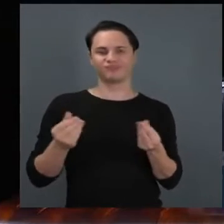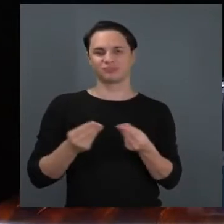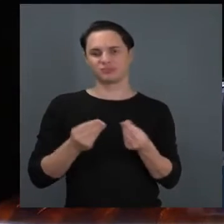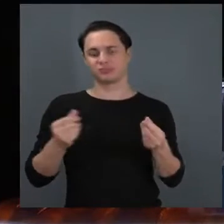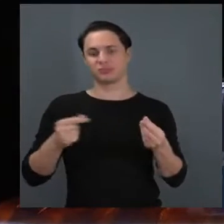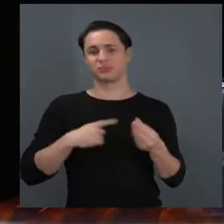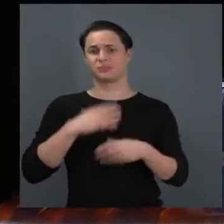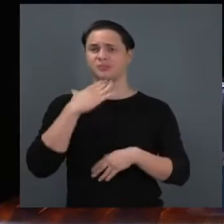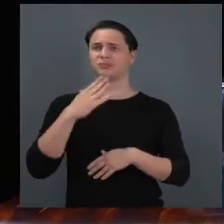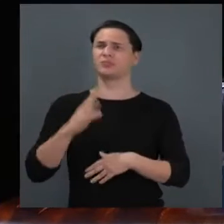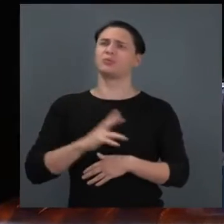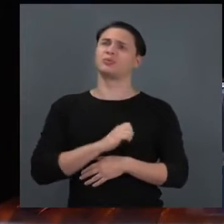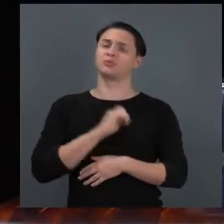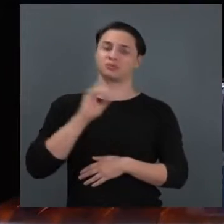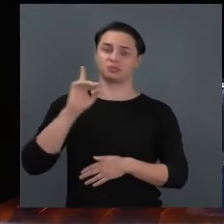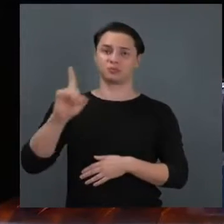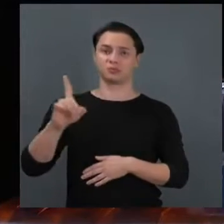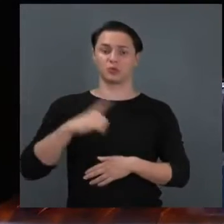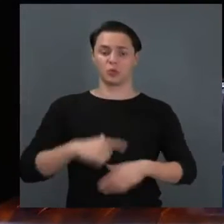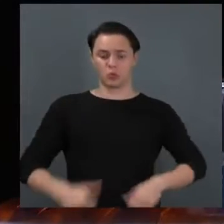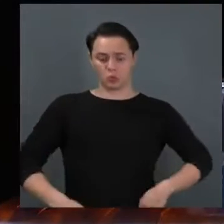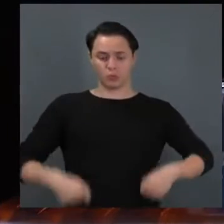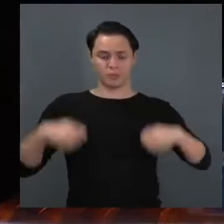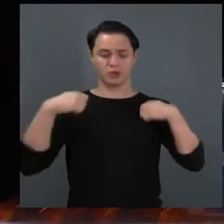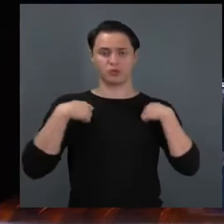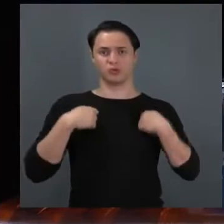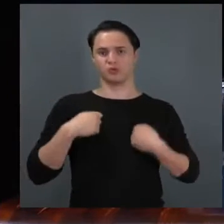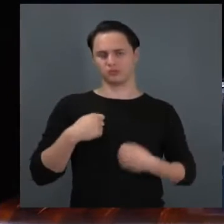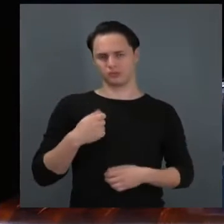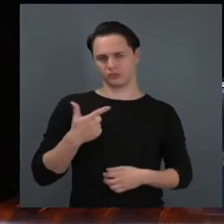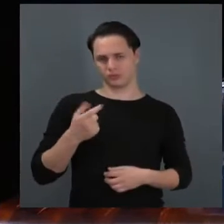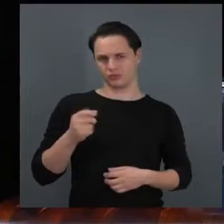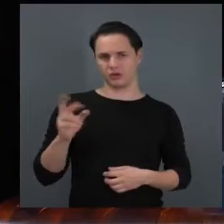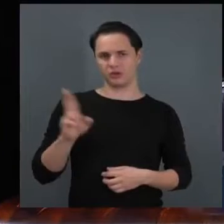por amor de Deus, e um cobertor custa R$20.